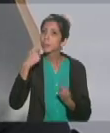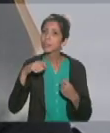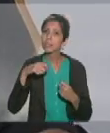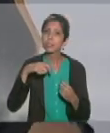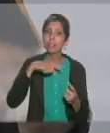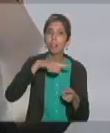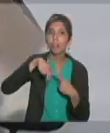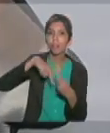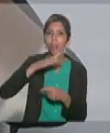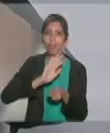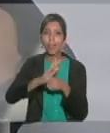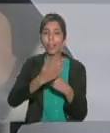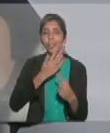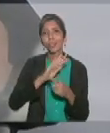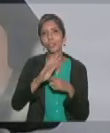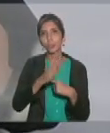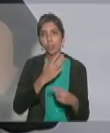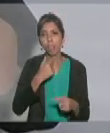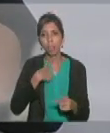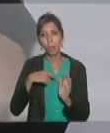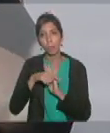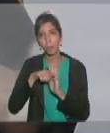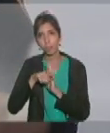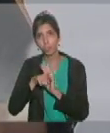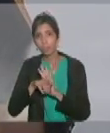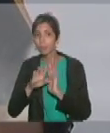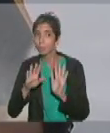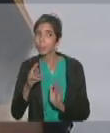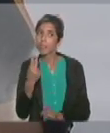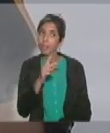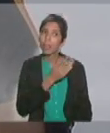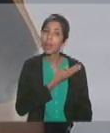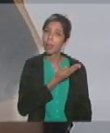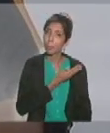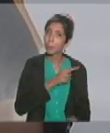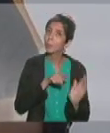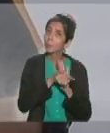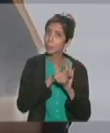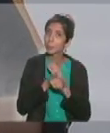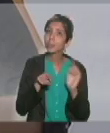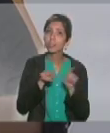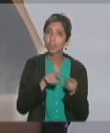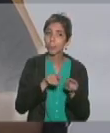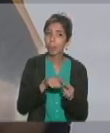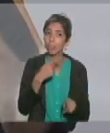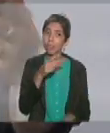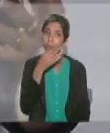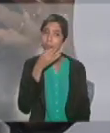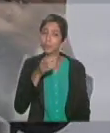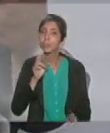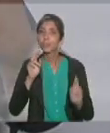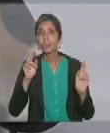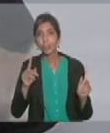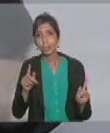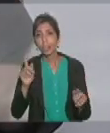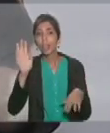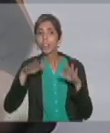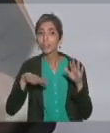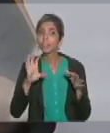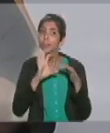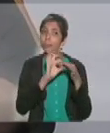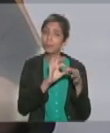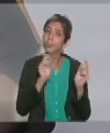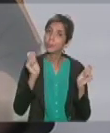ser colaborativo. Eu venho com a minha pesquisa, a minha visão, mas o meu colega também pesquisou e vem com a visão dele e que elas podem